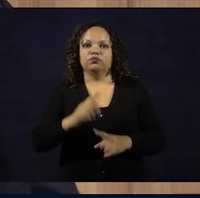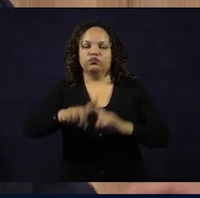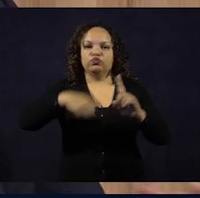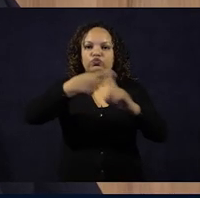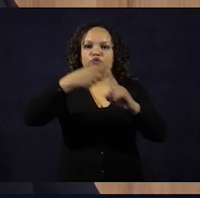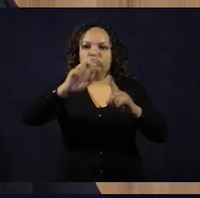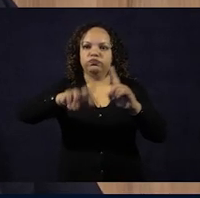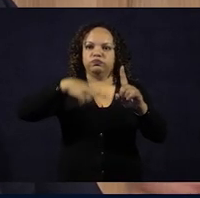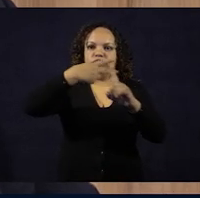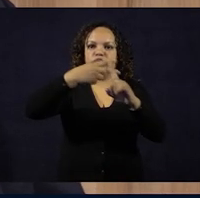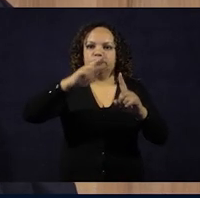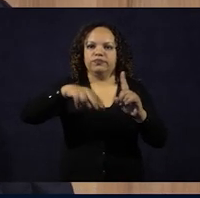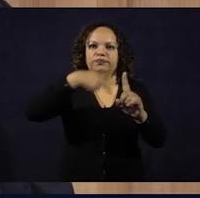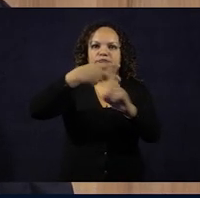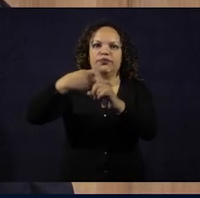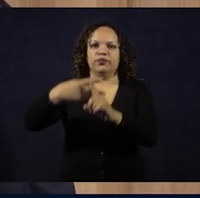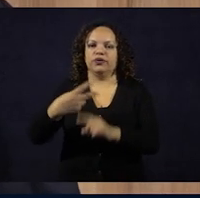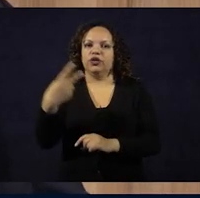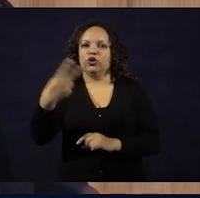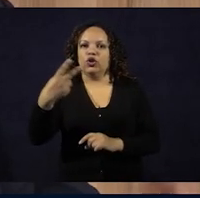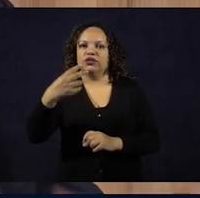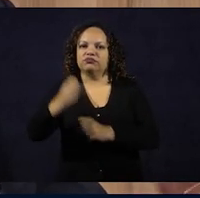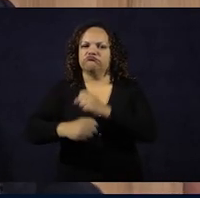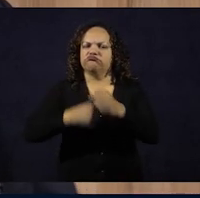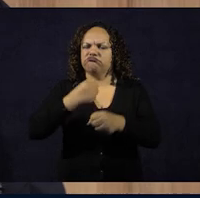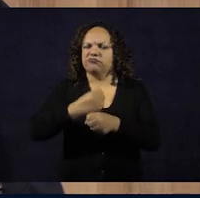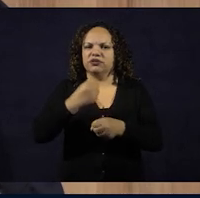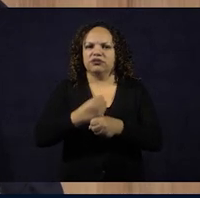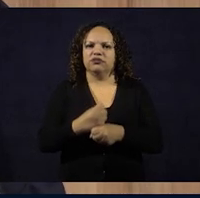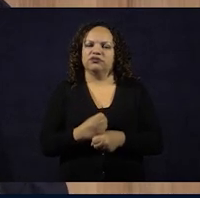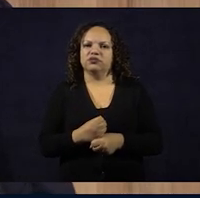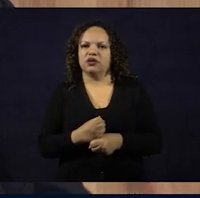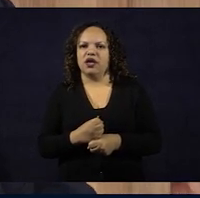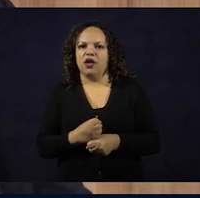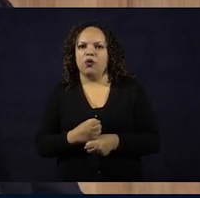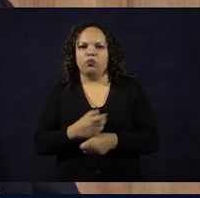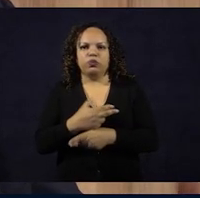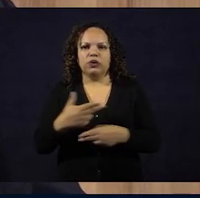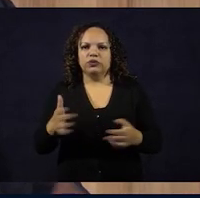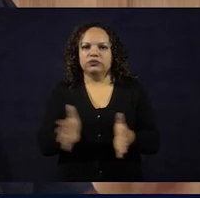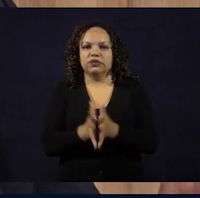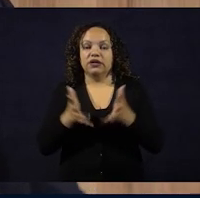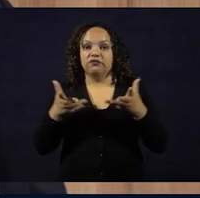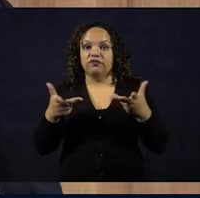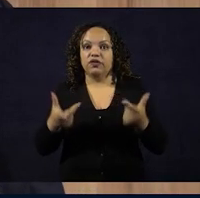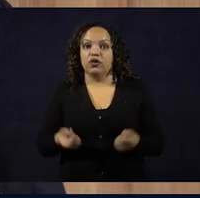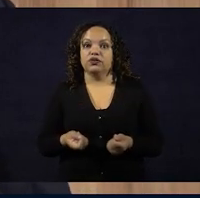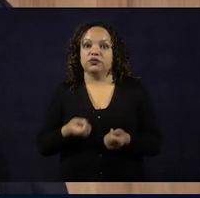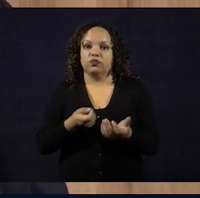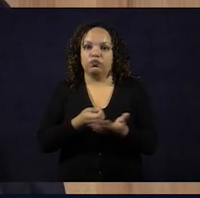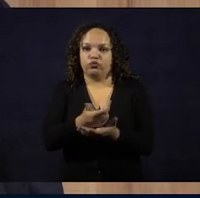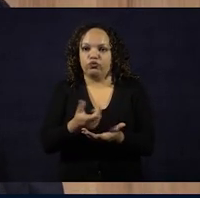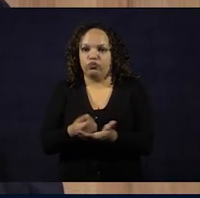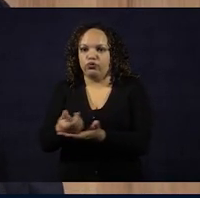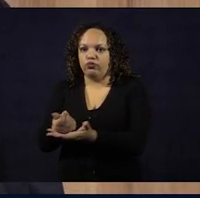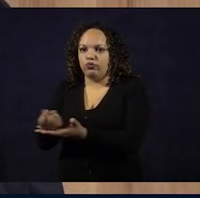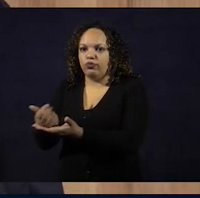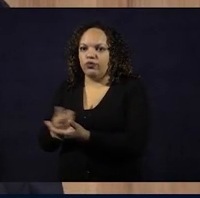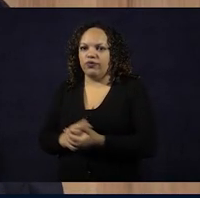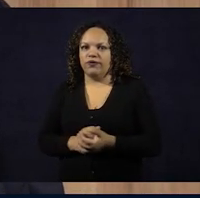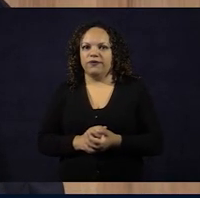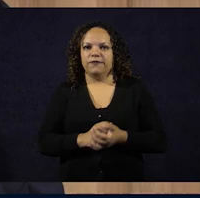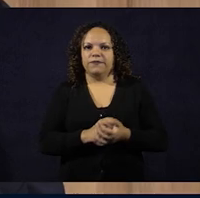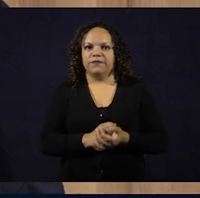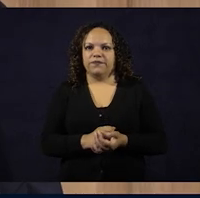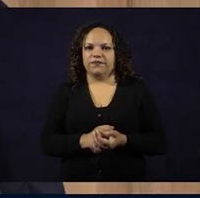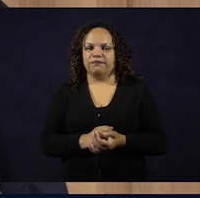o valor da venda de certificado em dois anos assim o negócio que tá é muito bom negócio né